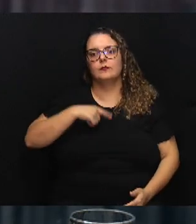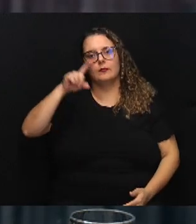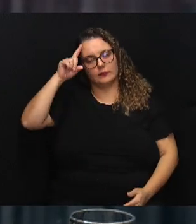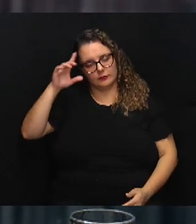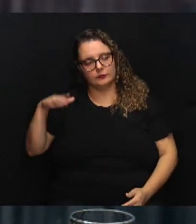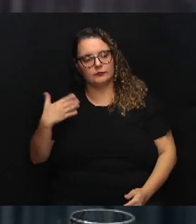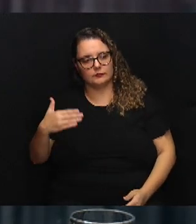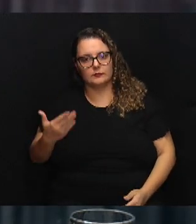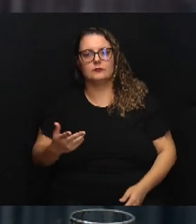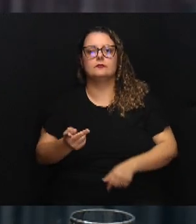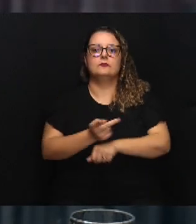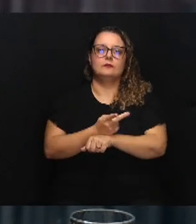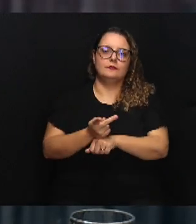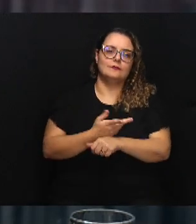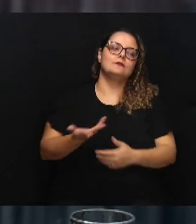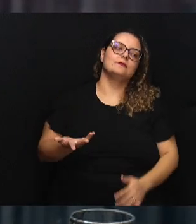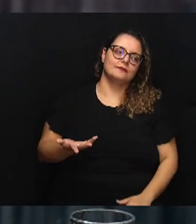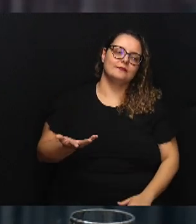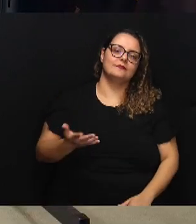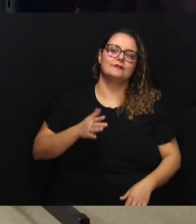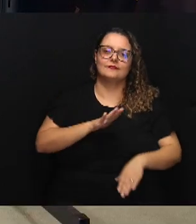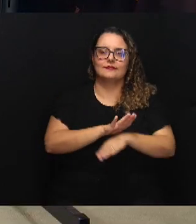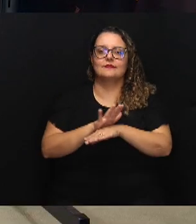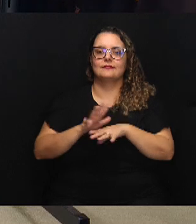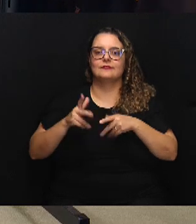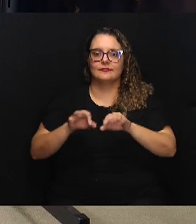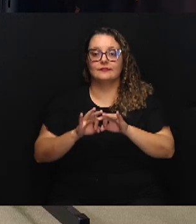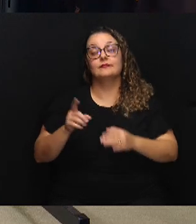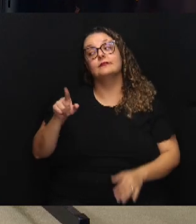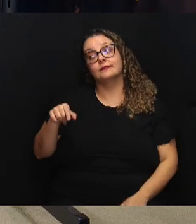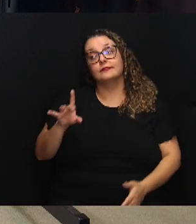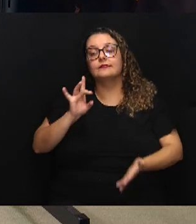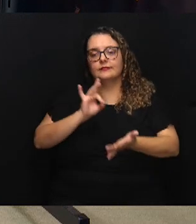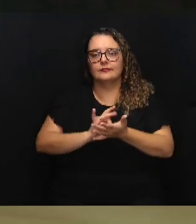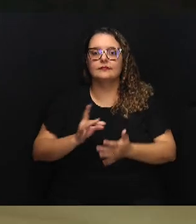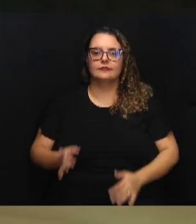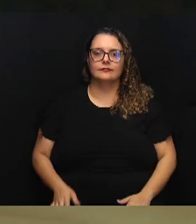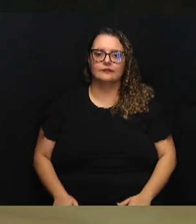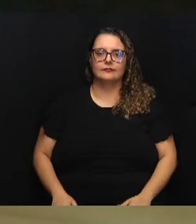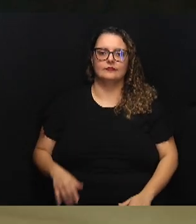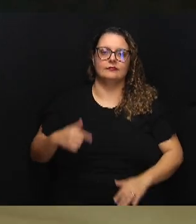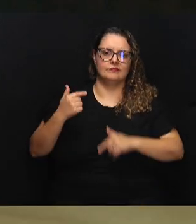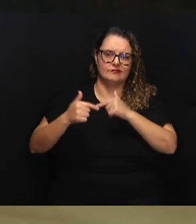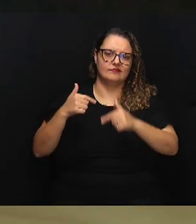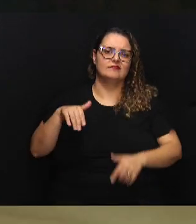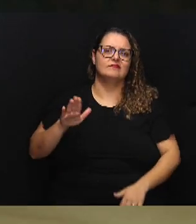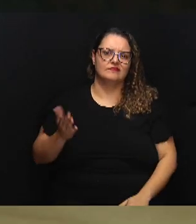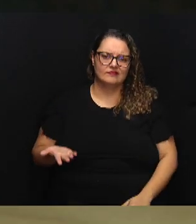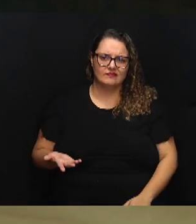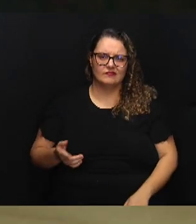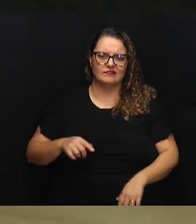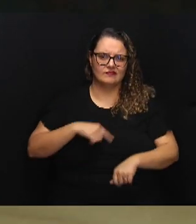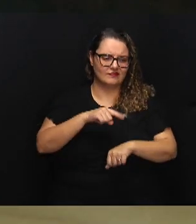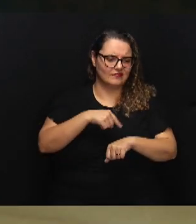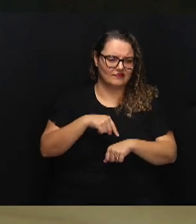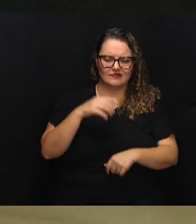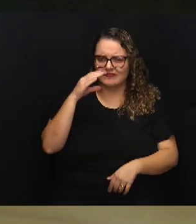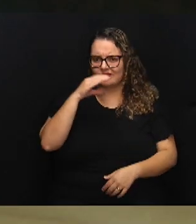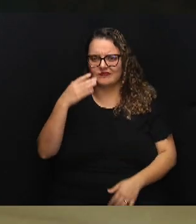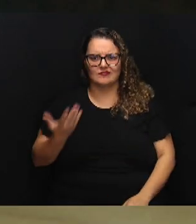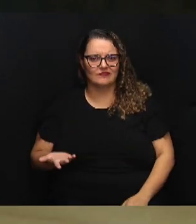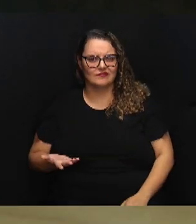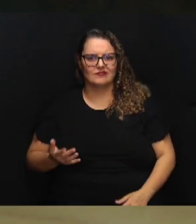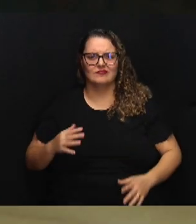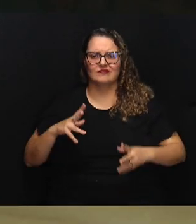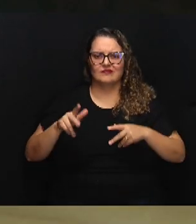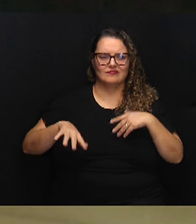diariamente correr atrás para suprir toda a família. É verdade, a gente ficou assim, a gente tá trabalhando mais, né? A hora passa muito mais rápido, tá